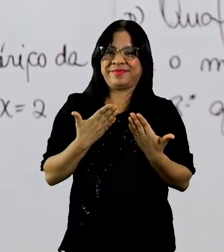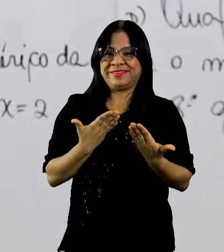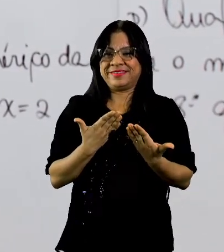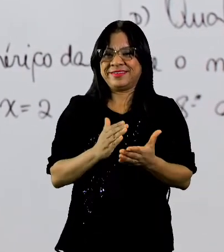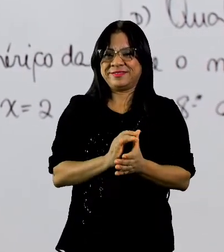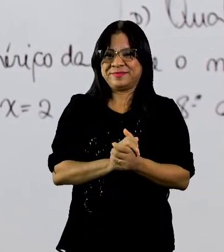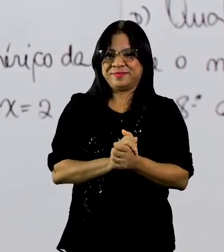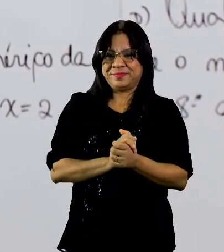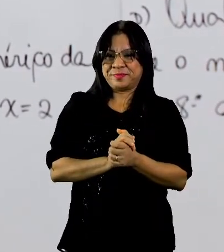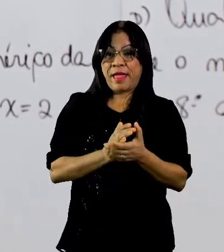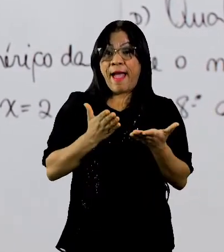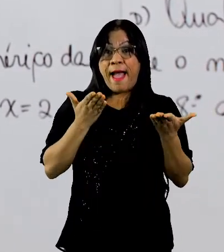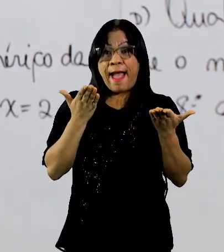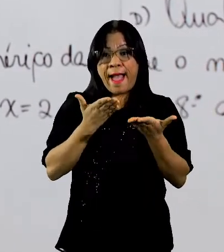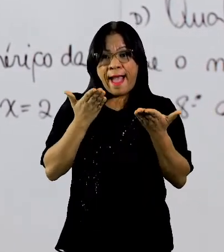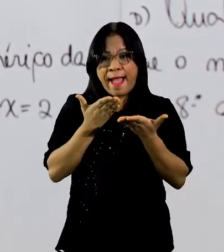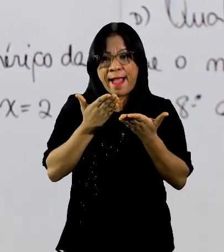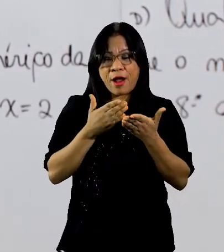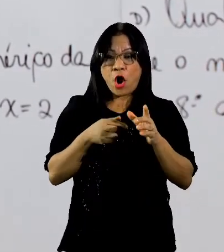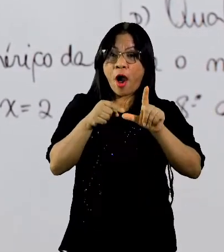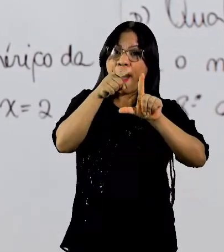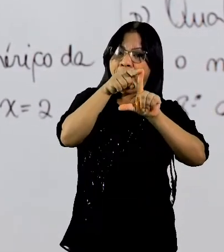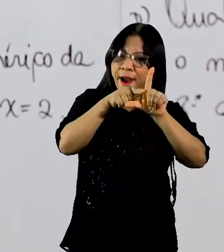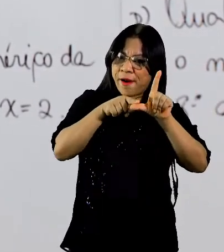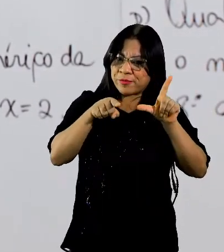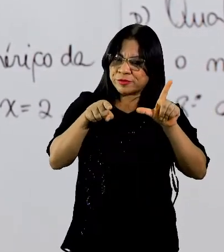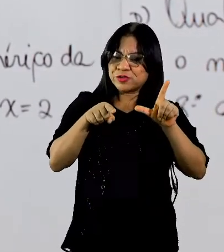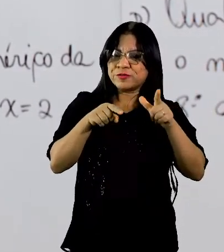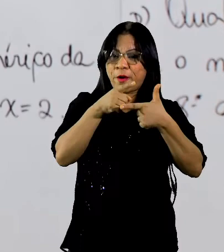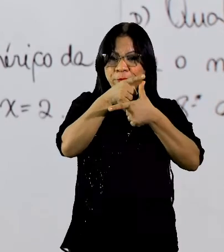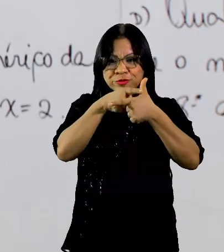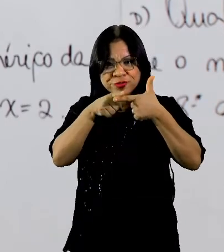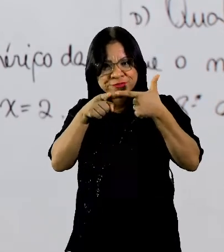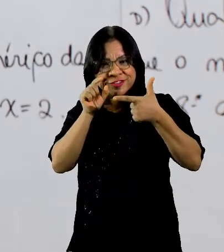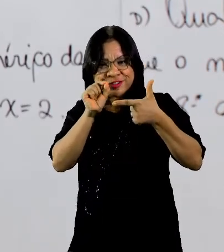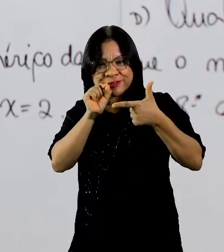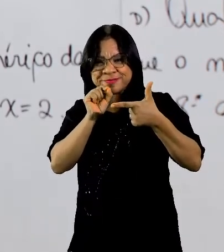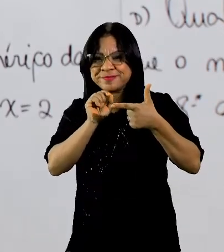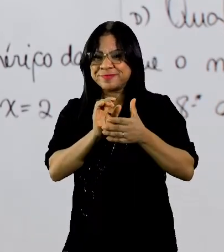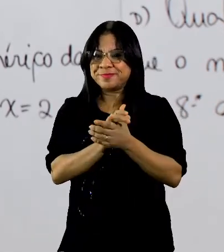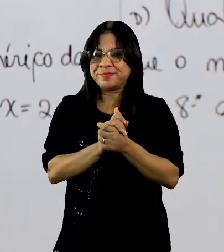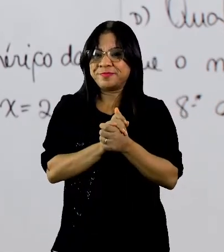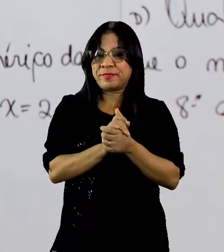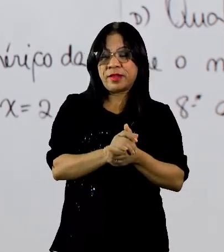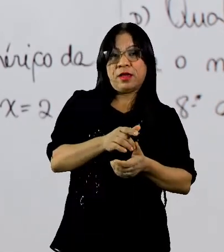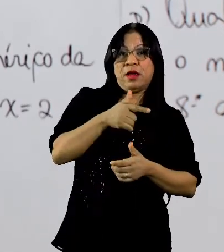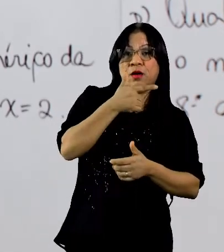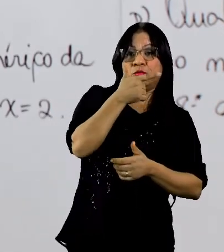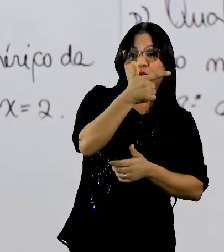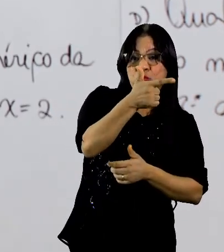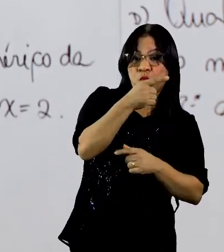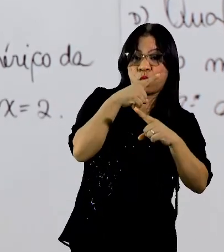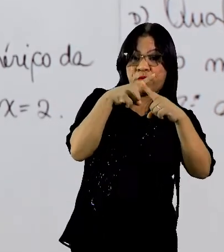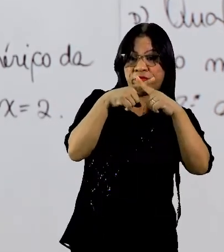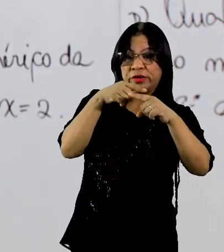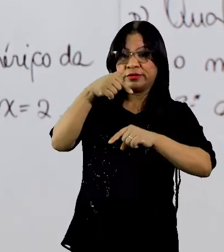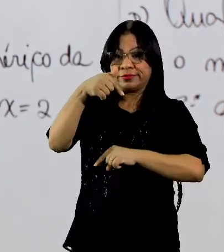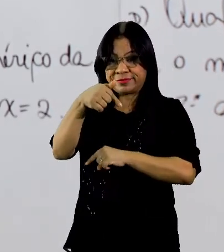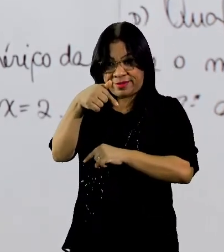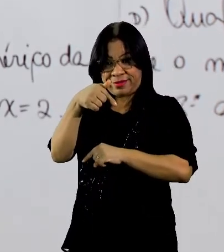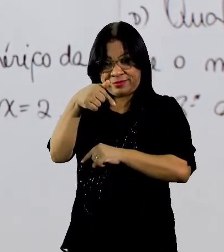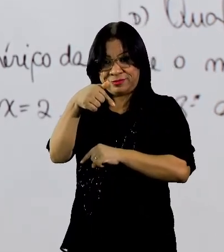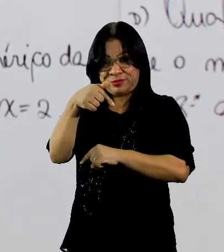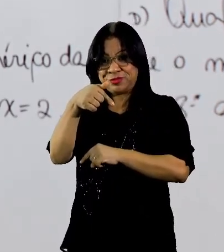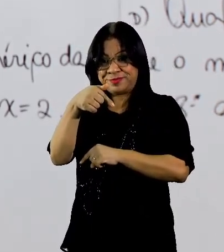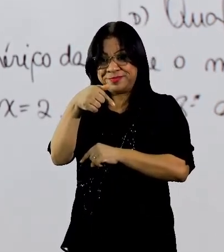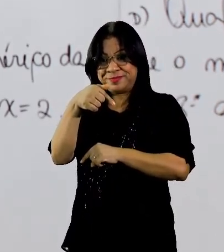Vamos dividir essas operações em algumas partes. 2 vezes 7, eu tenho 14.